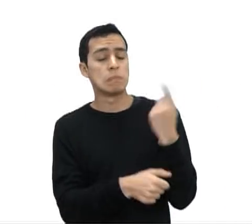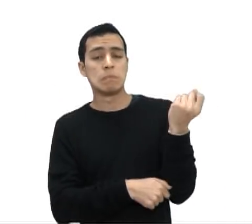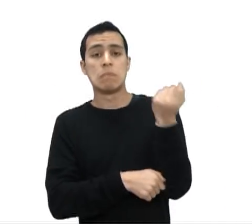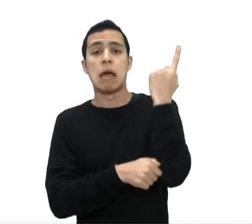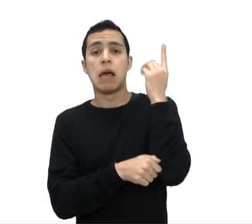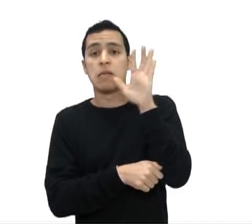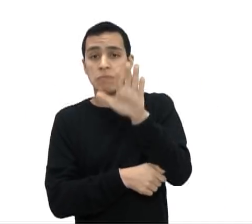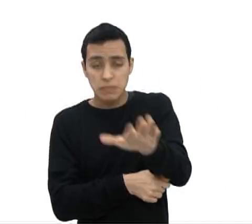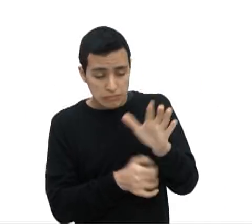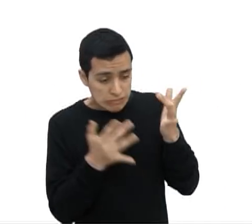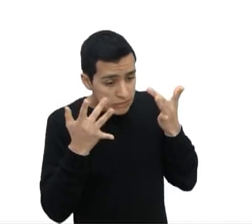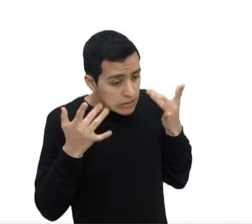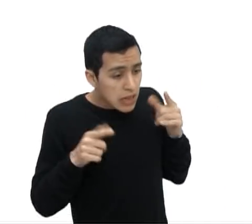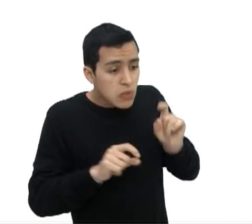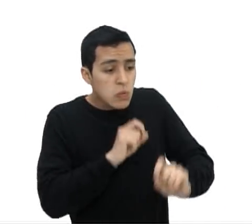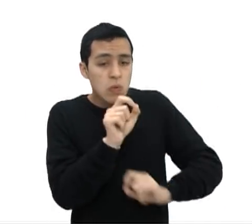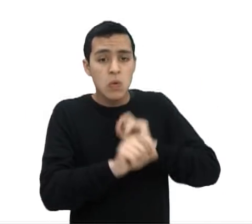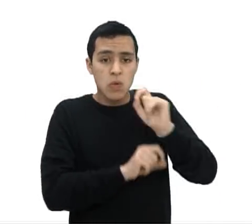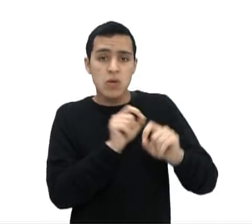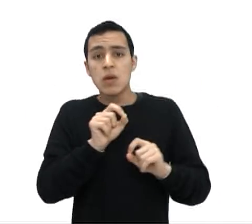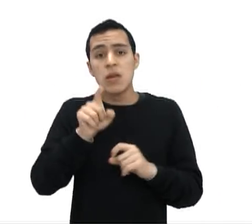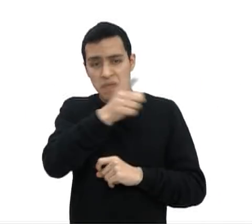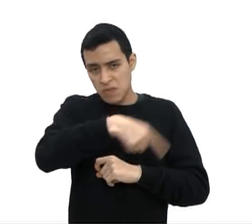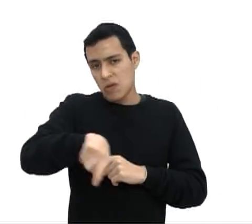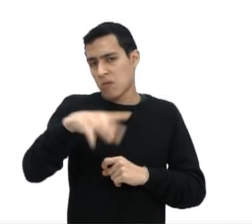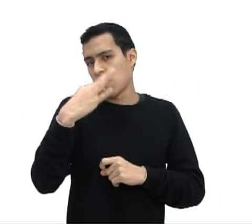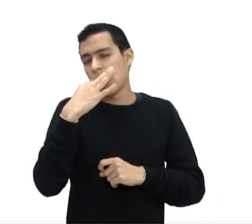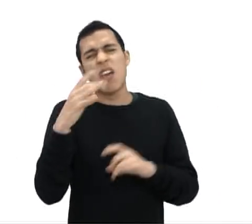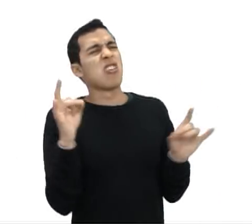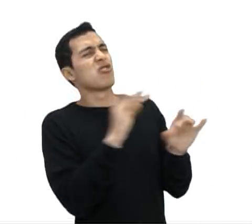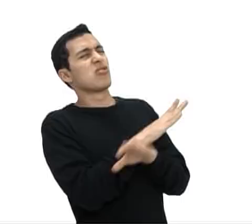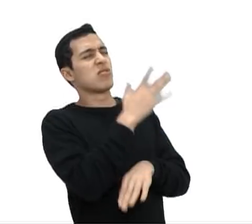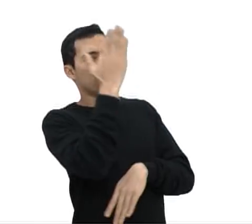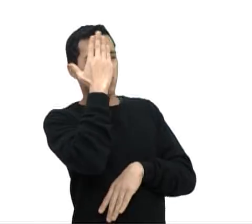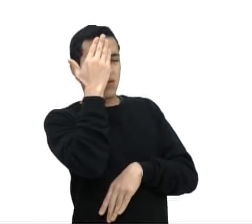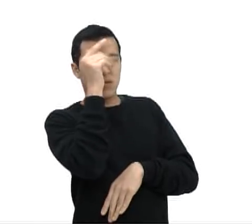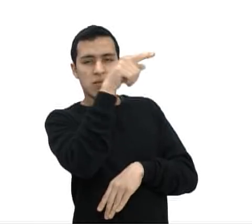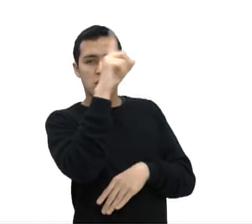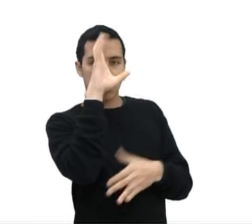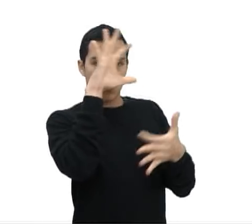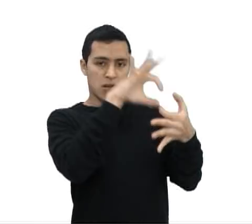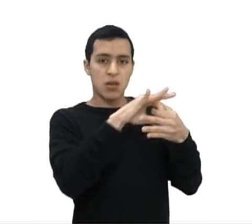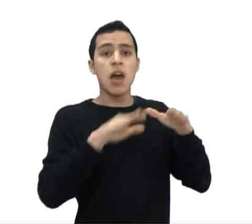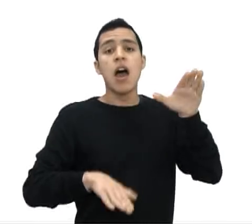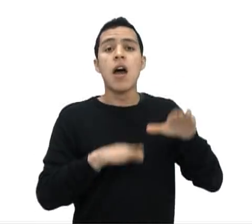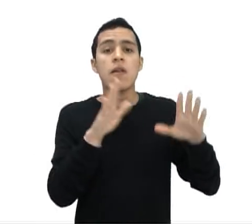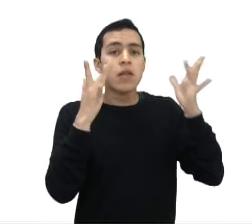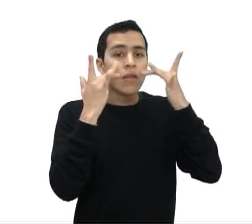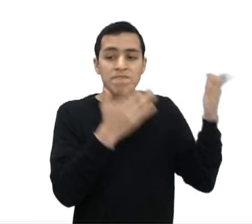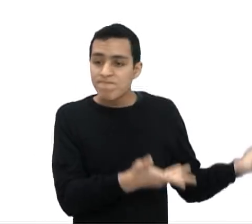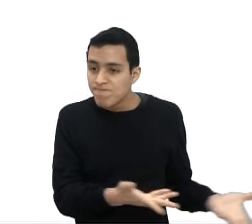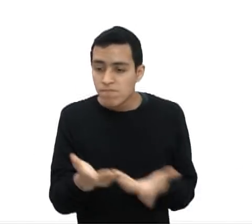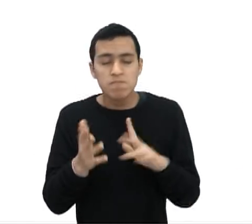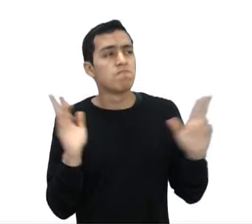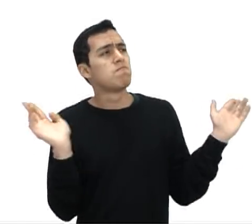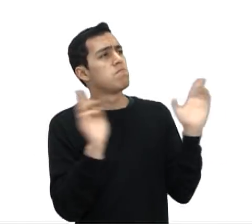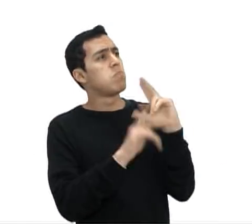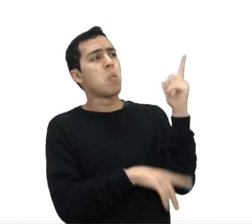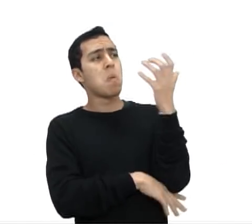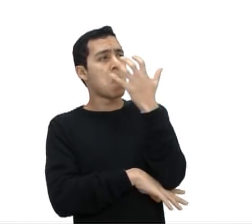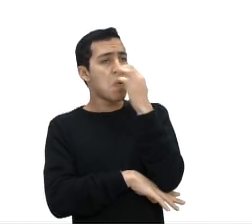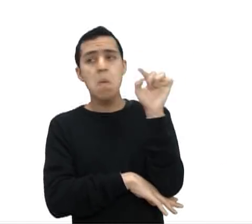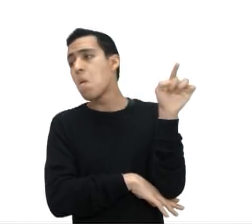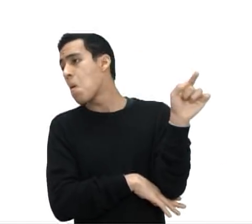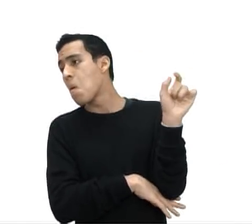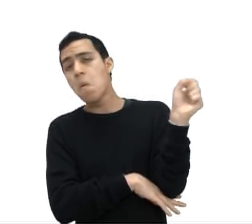o teatro traz uma situação que já é conhecida das pessoas e às vezes traz o ineditismo, né? Algo inesperado,